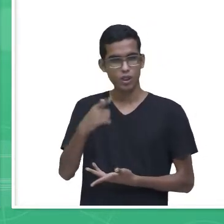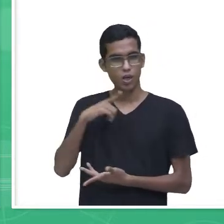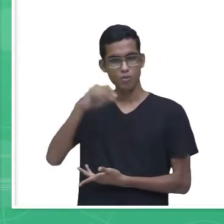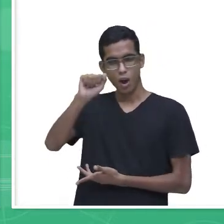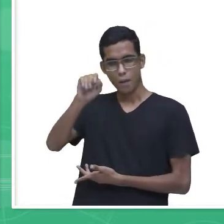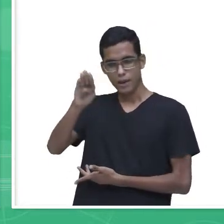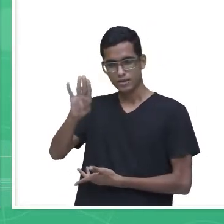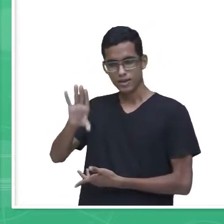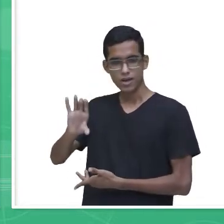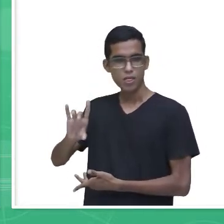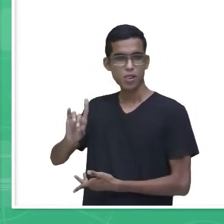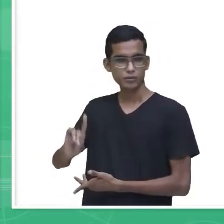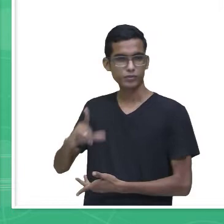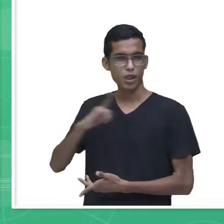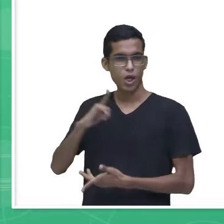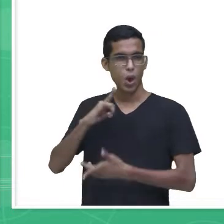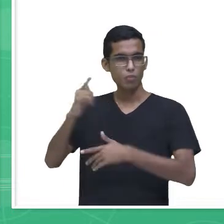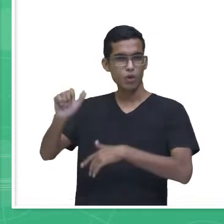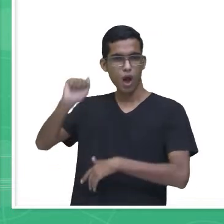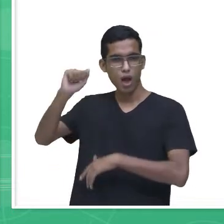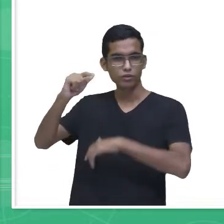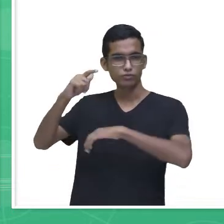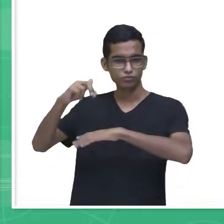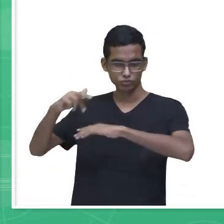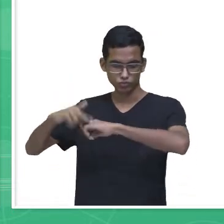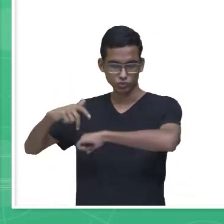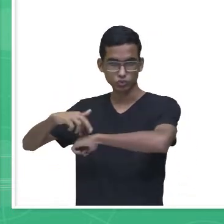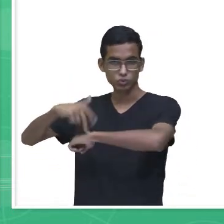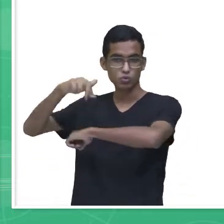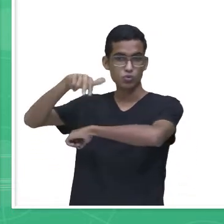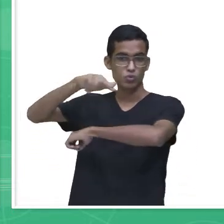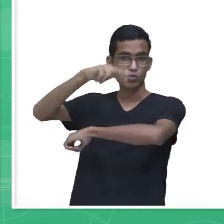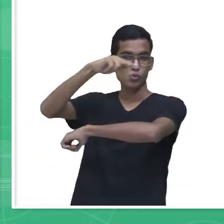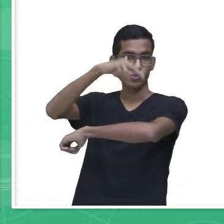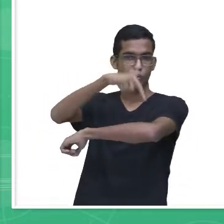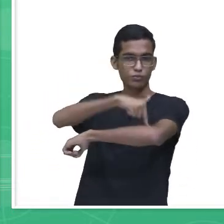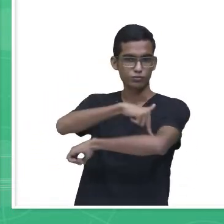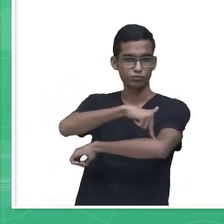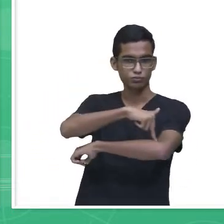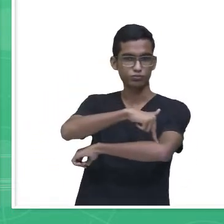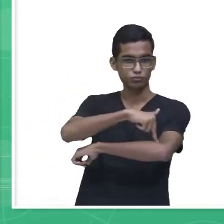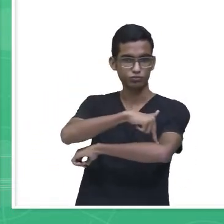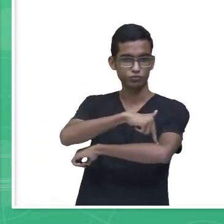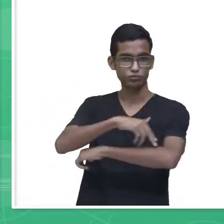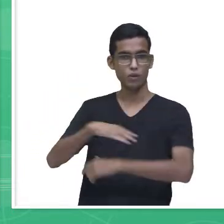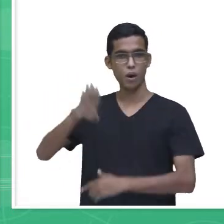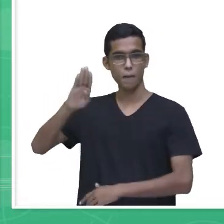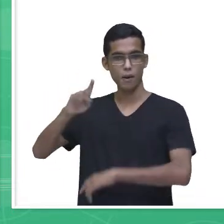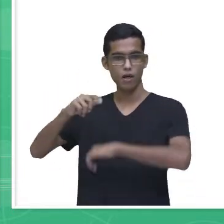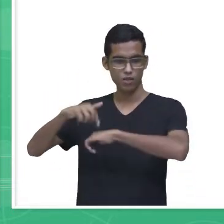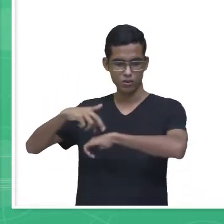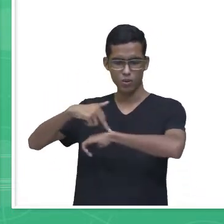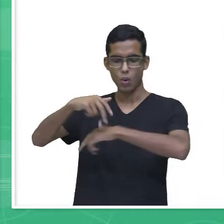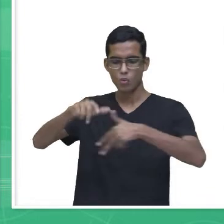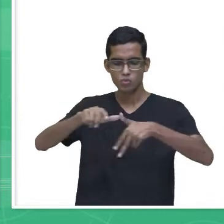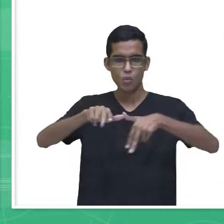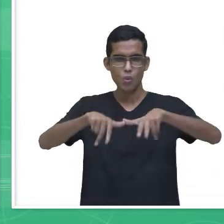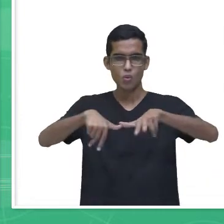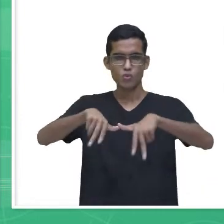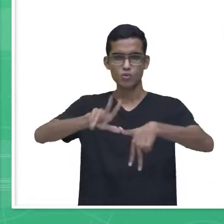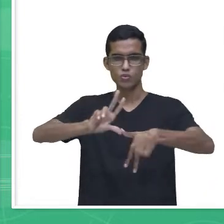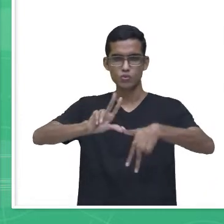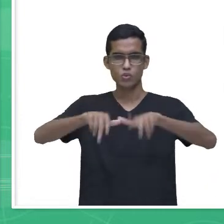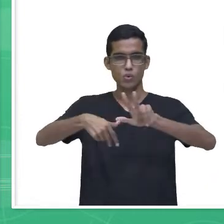temos a ginástica olímpica, né? Também chamada de ginástica artística, a ginástica acrobática, a